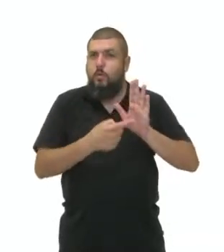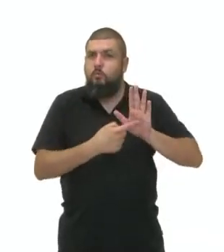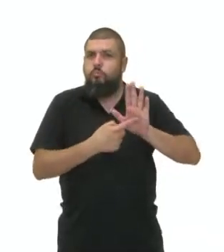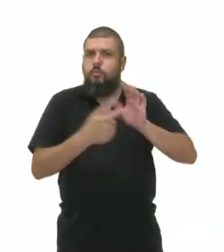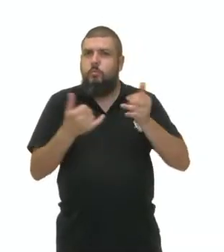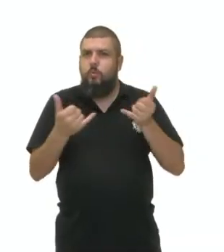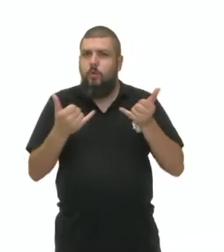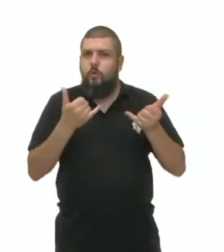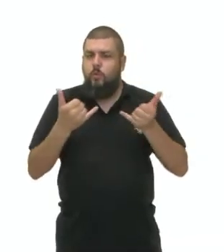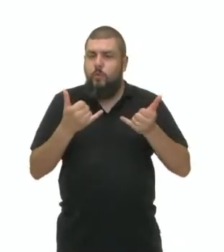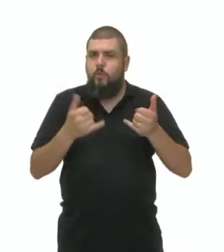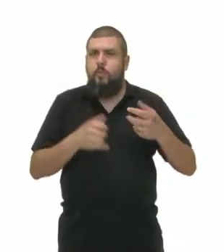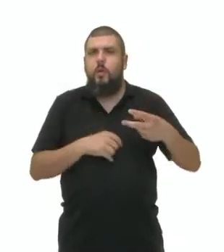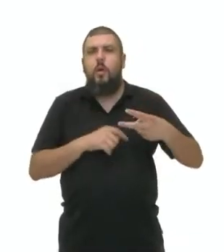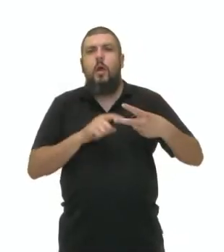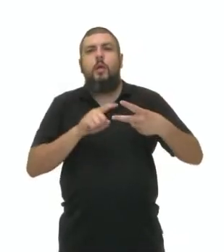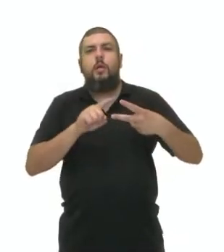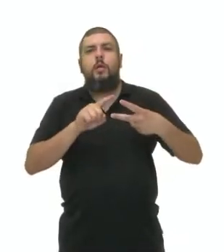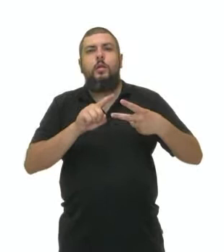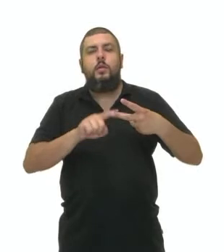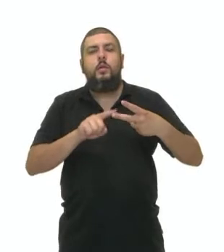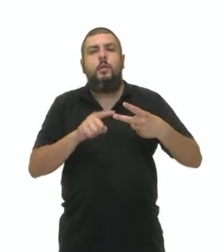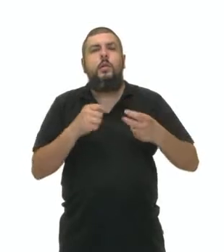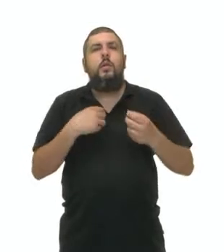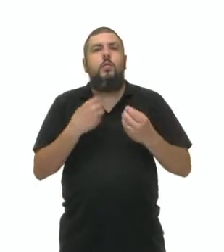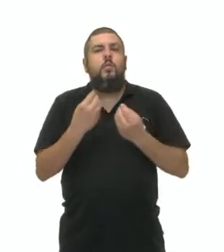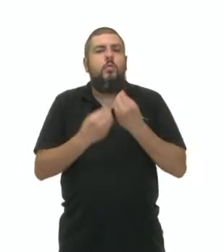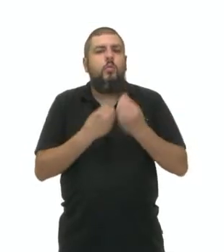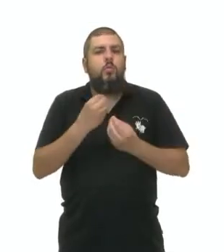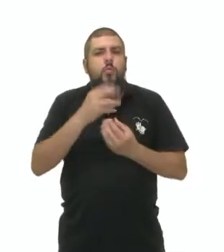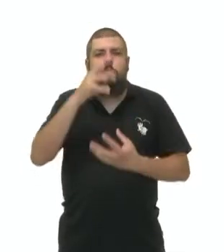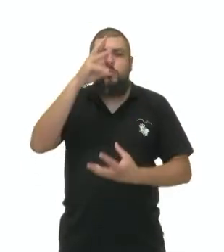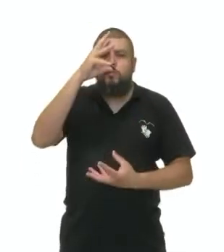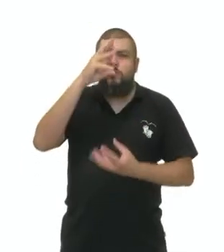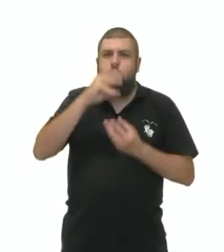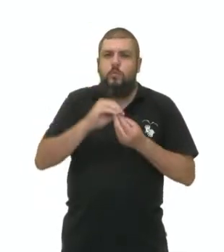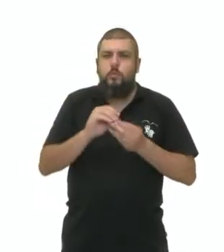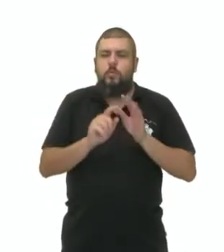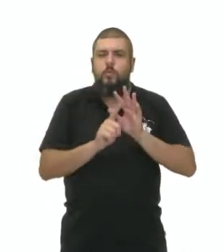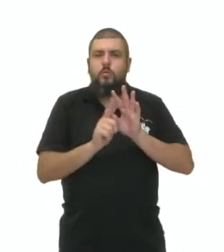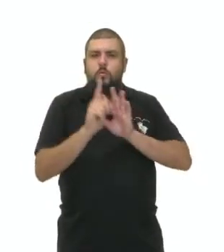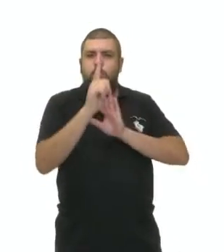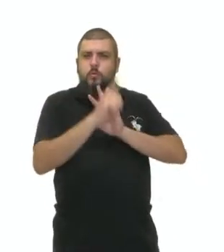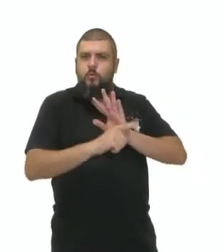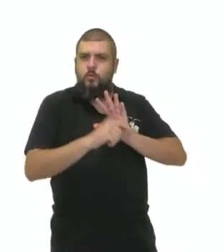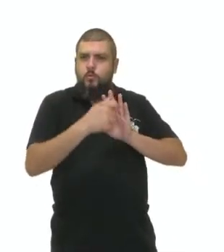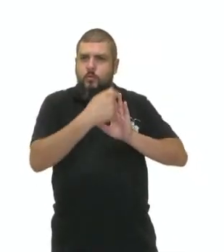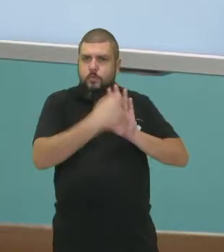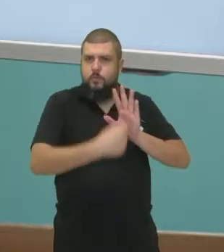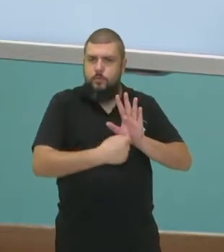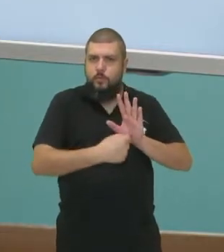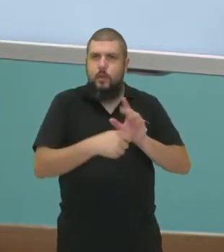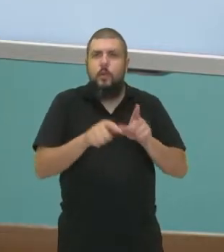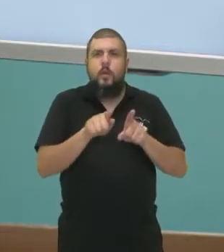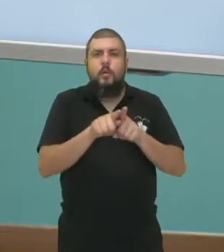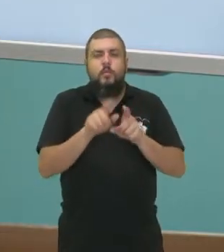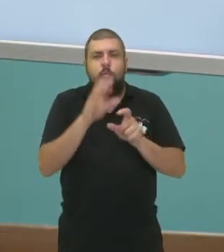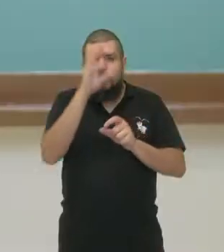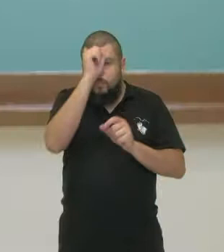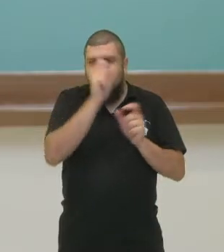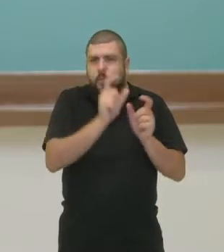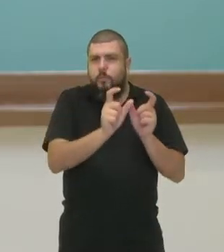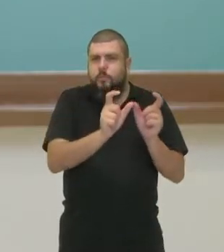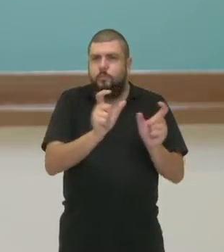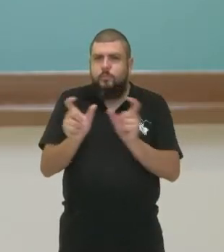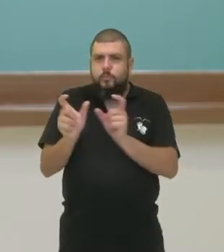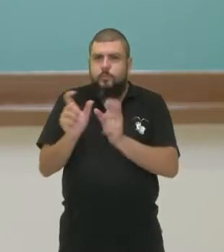do conhecimento linguístico necessário para a compreensão do gênero textual estudado e ampliar aí o vocabulário. Vamos